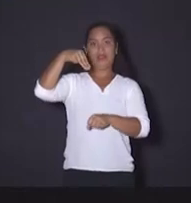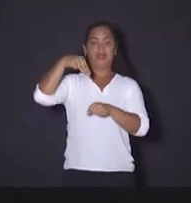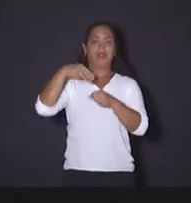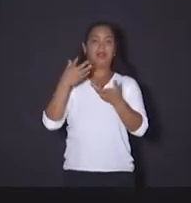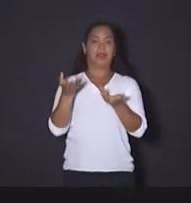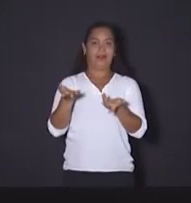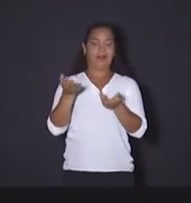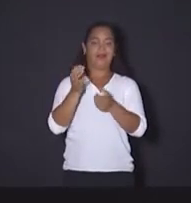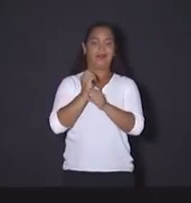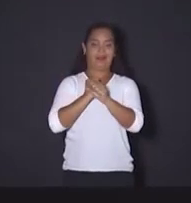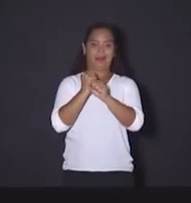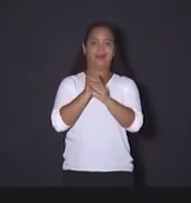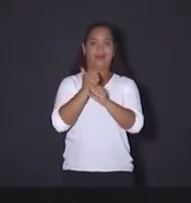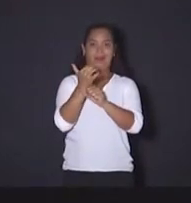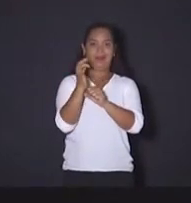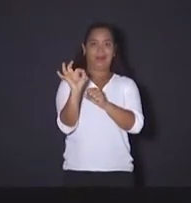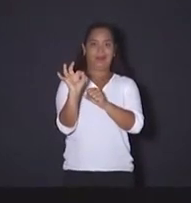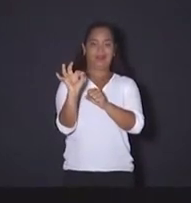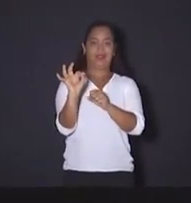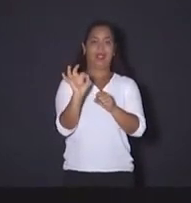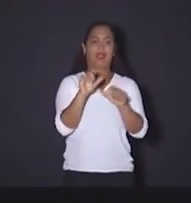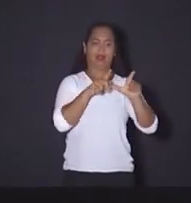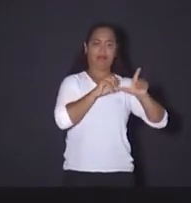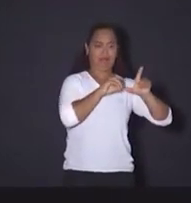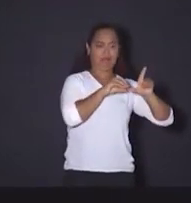anos, além dos cursos de licenciatura